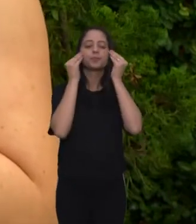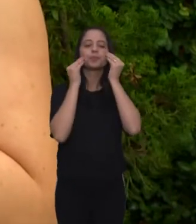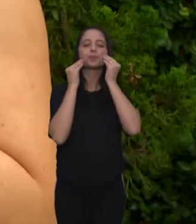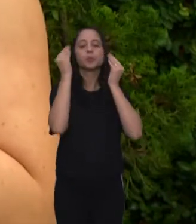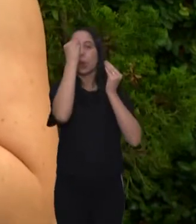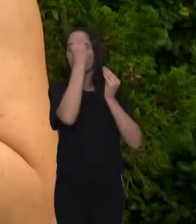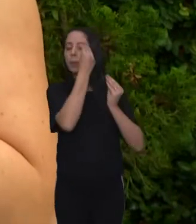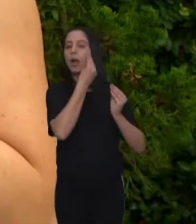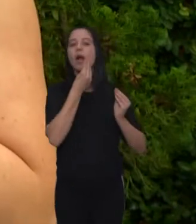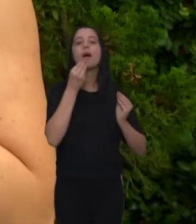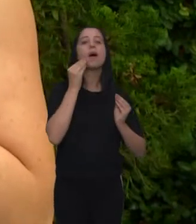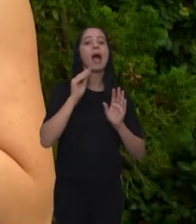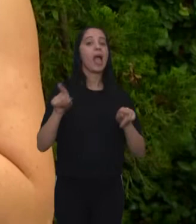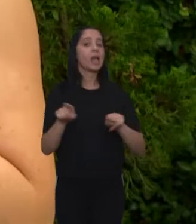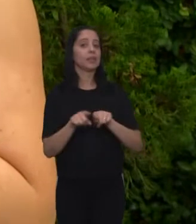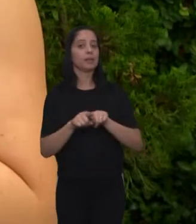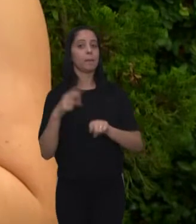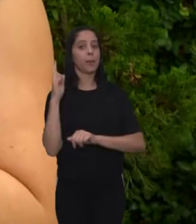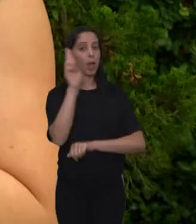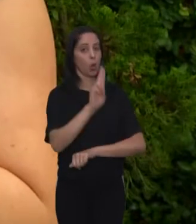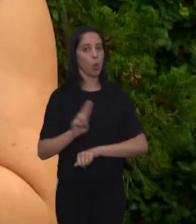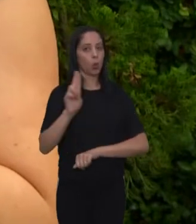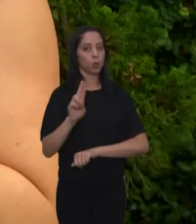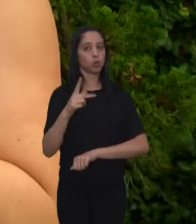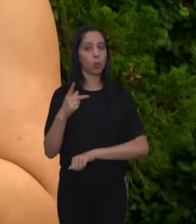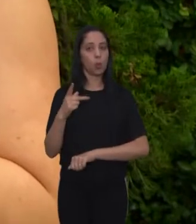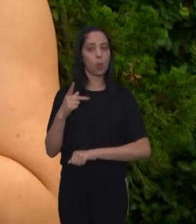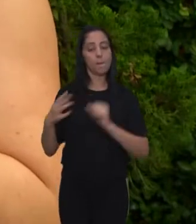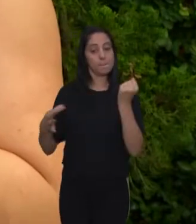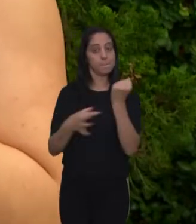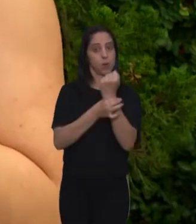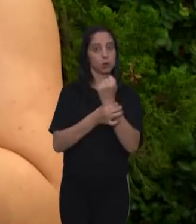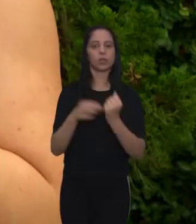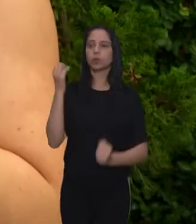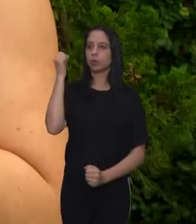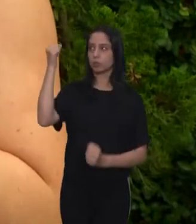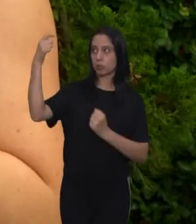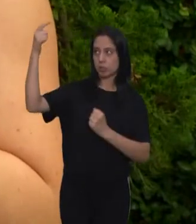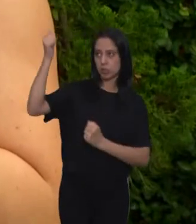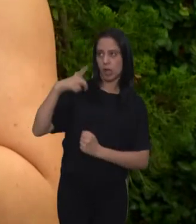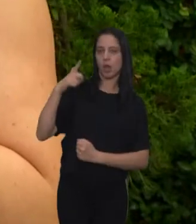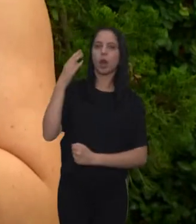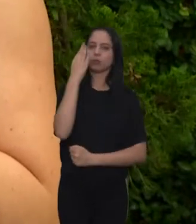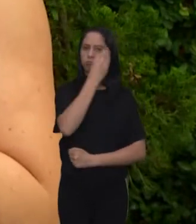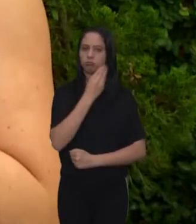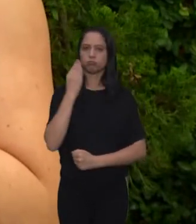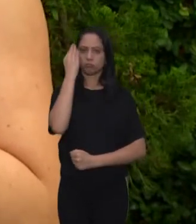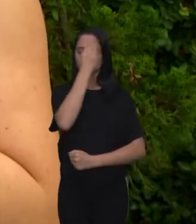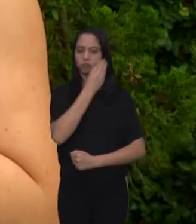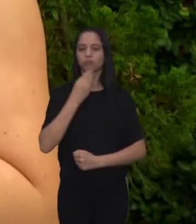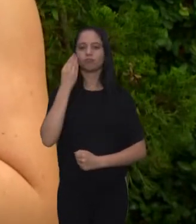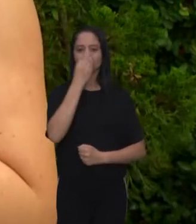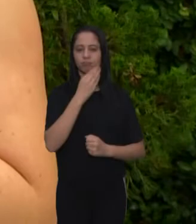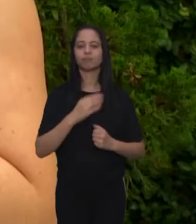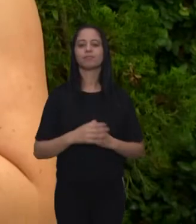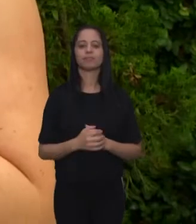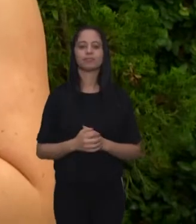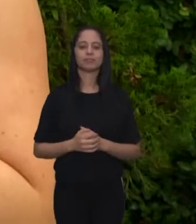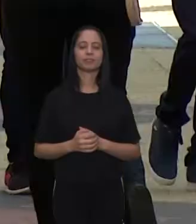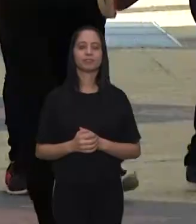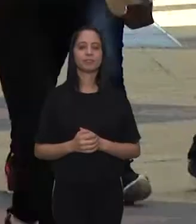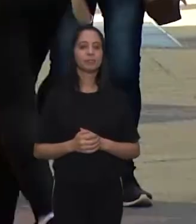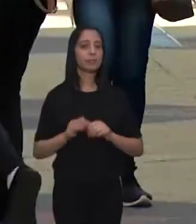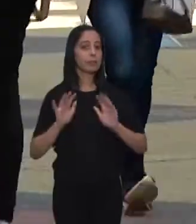mancha na pele e também intensificou bastante uso protetor solar e eu apito utilizar um protetor solar com base que daí já dá uma disfarçada